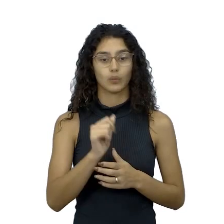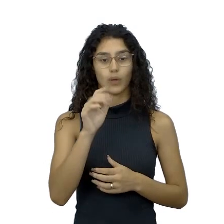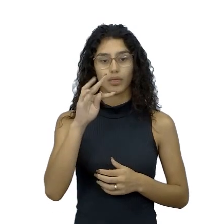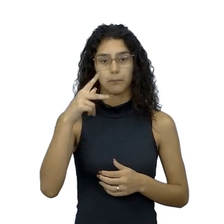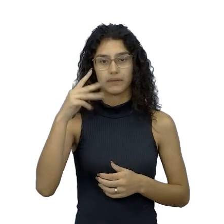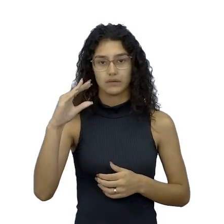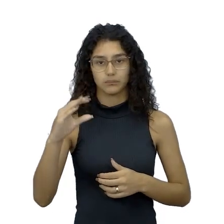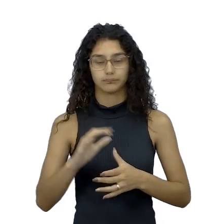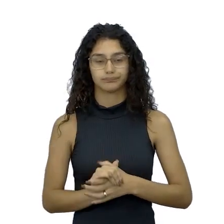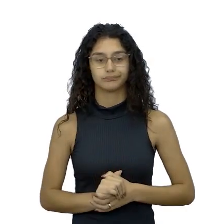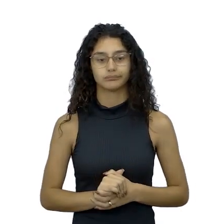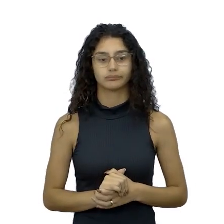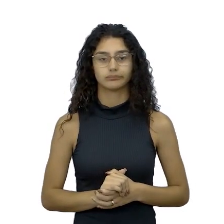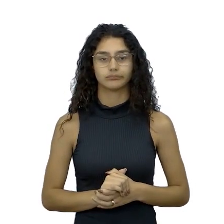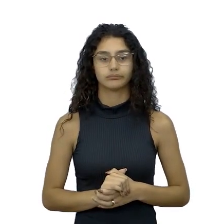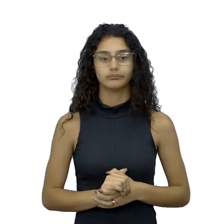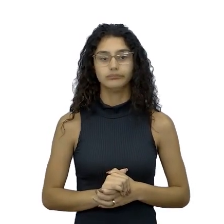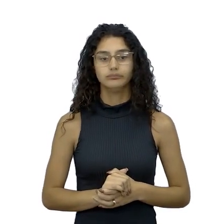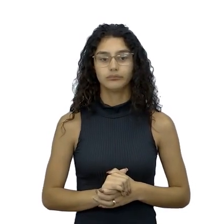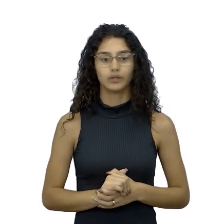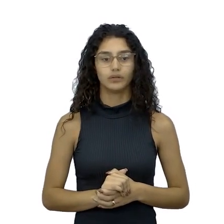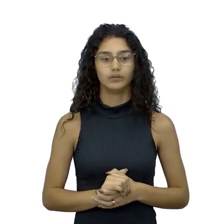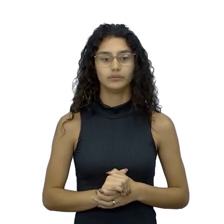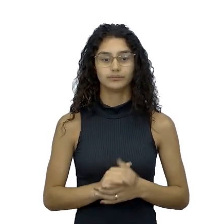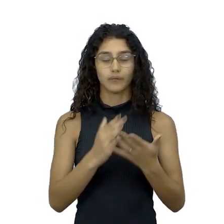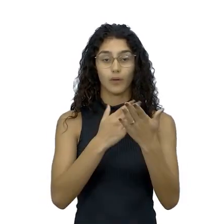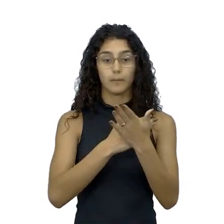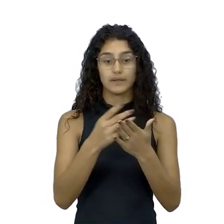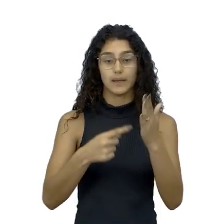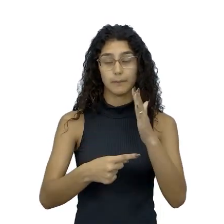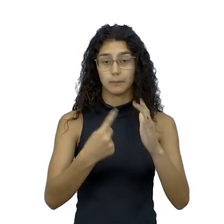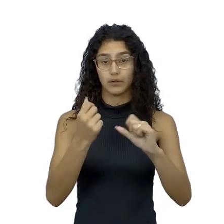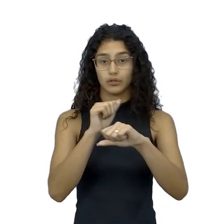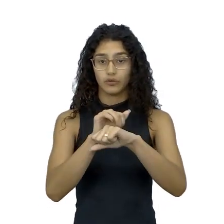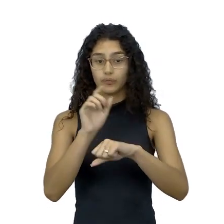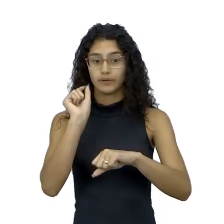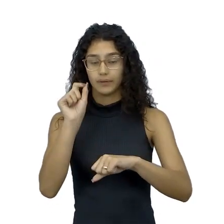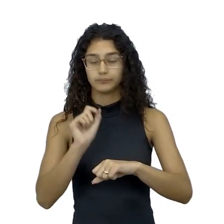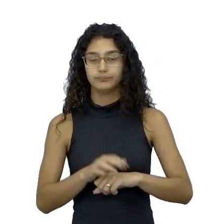ATPC. Então, vamos começar aí com a nossa primeira sugestão, que é,